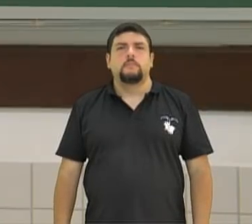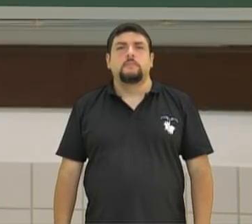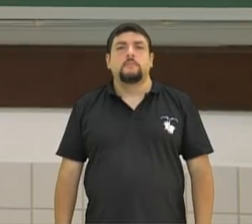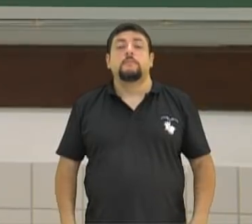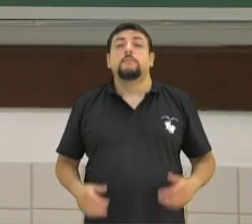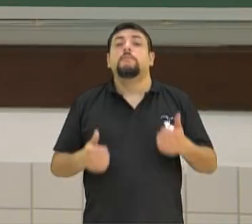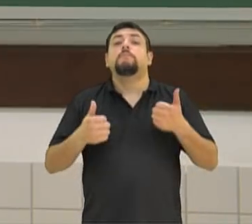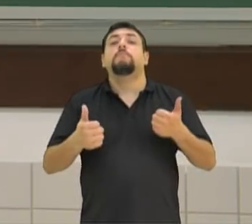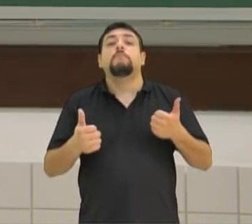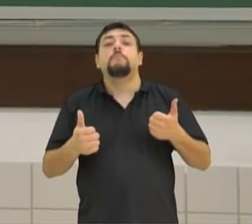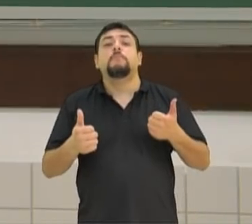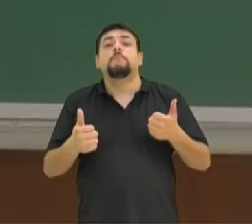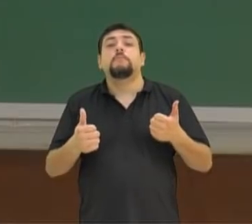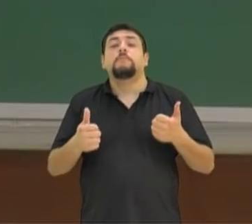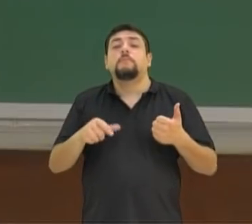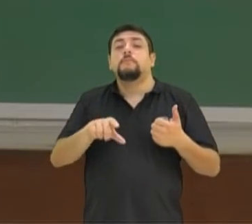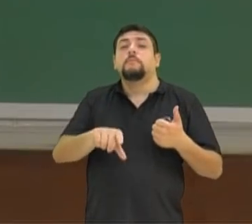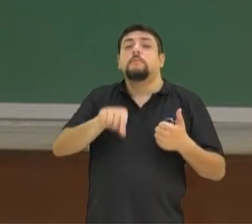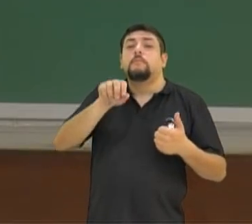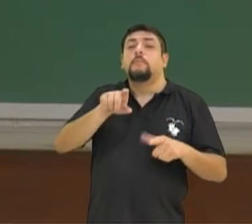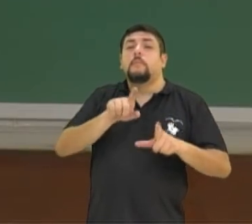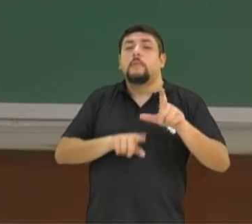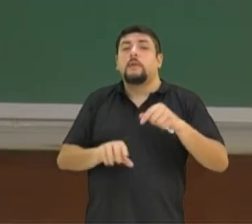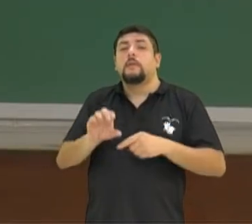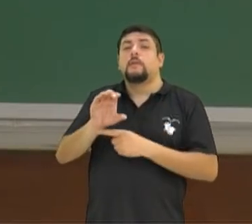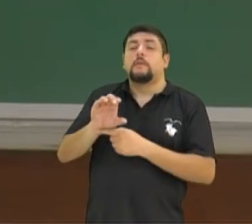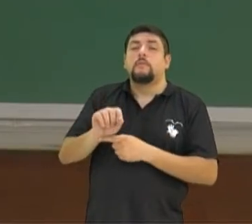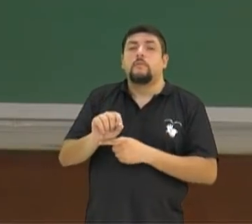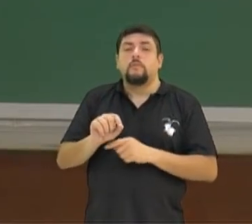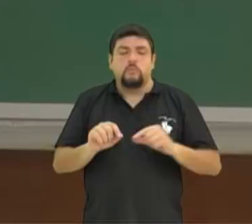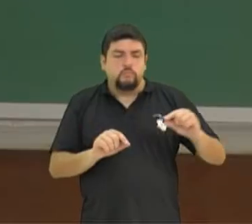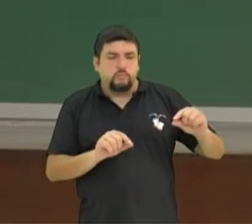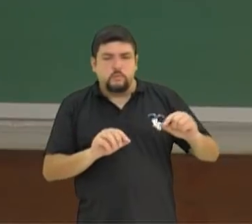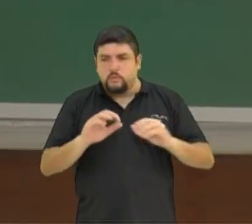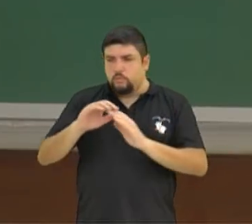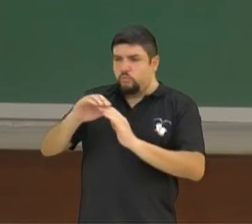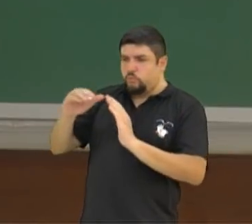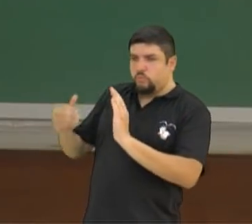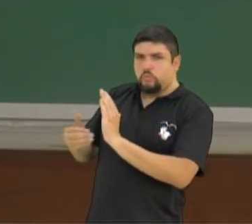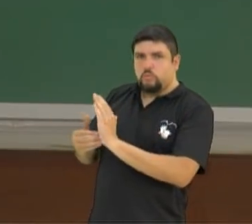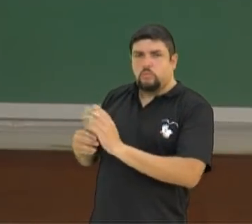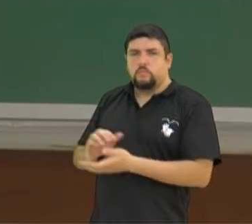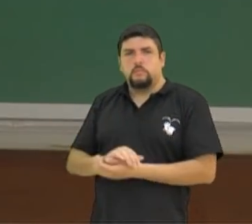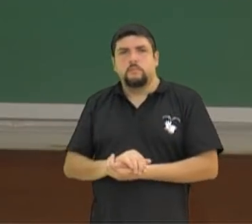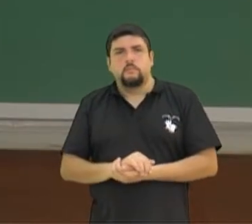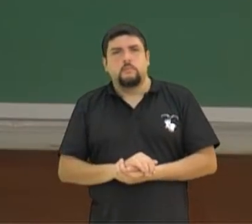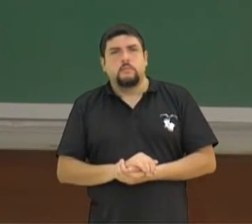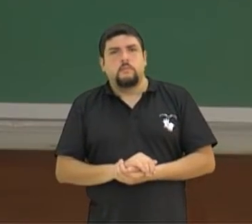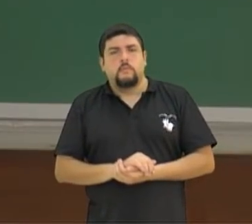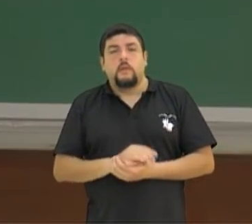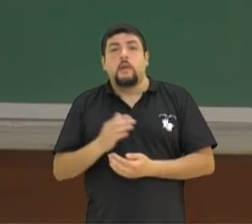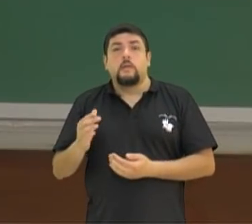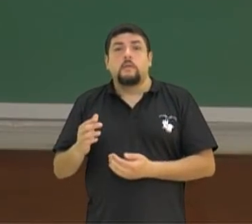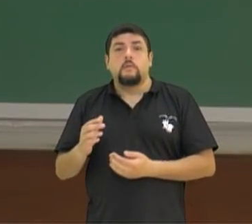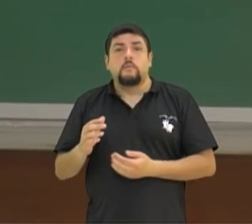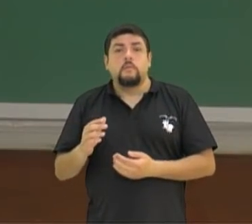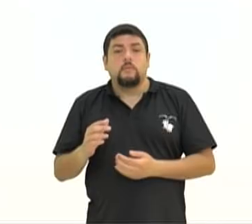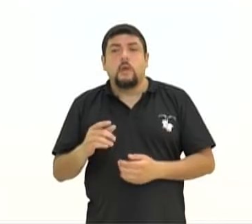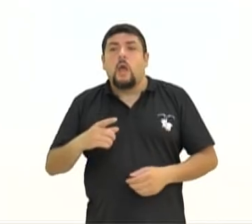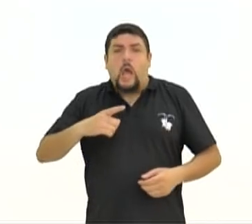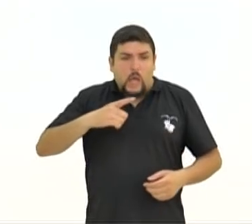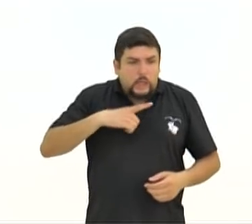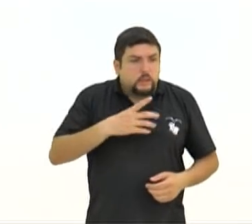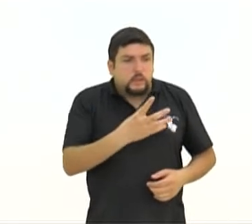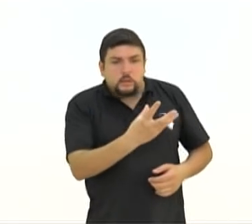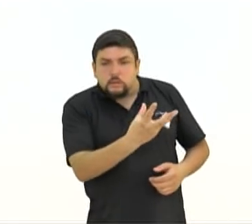E aí quem assinalou a letra C, né? A parte pelo todo. Né? Então ele pega apenas a cabeça, quando ele diz assim,